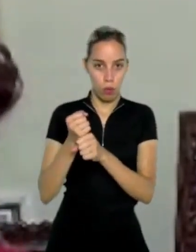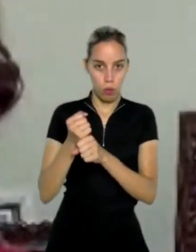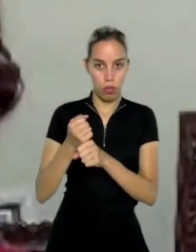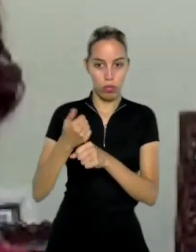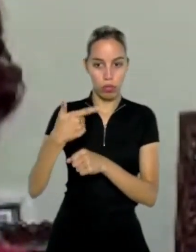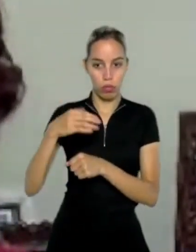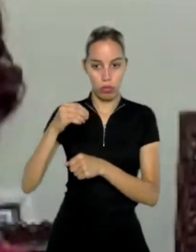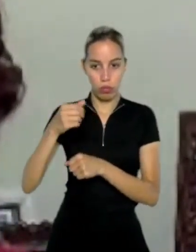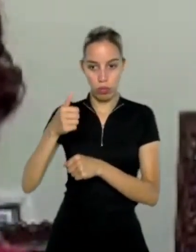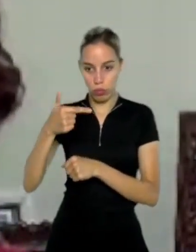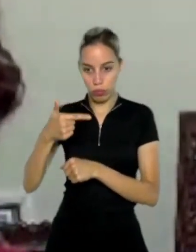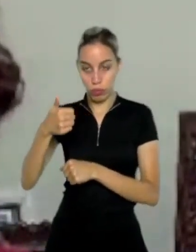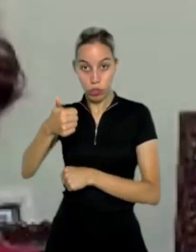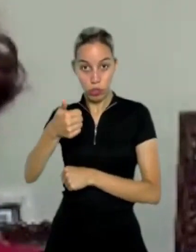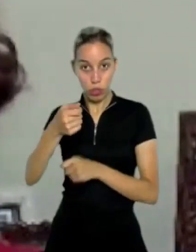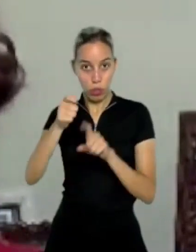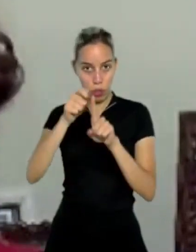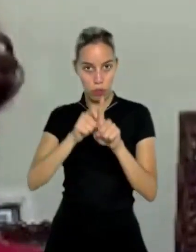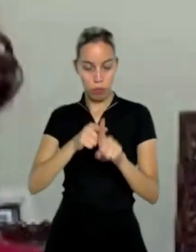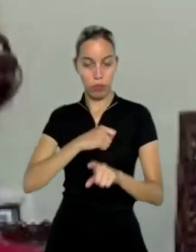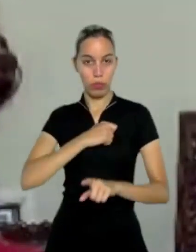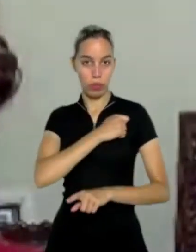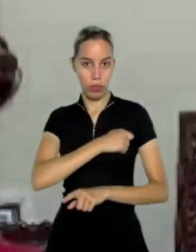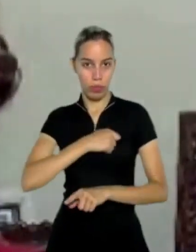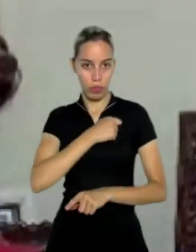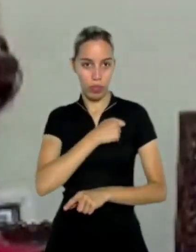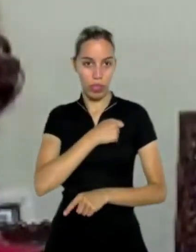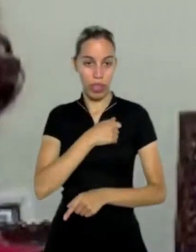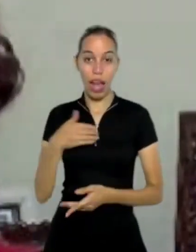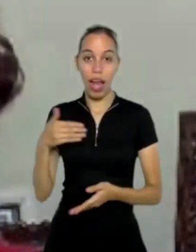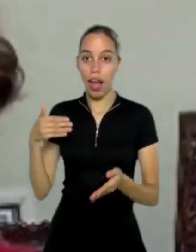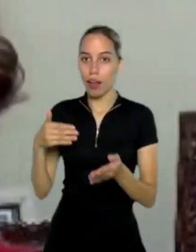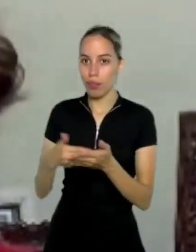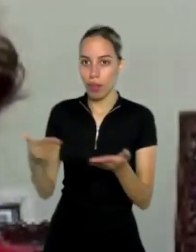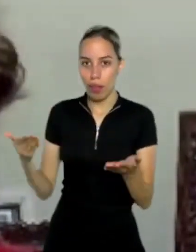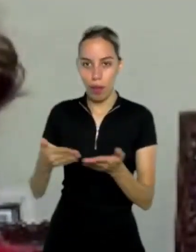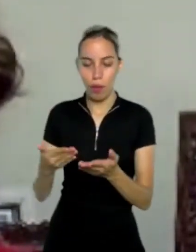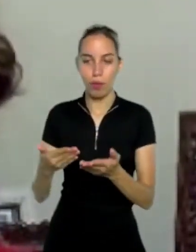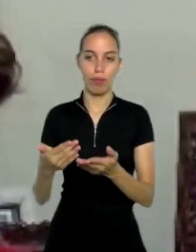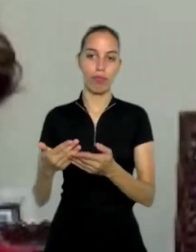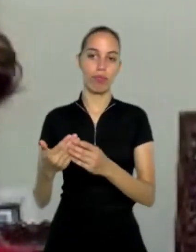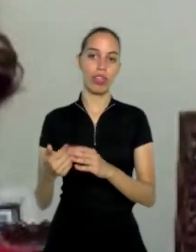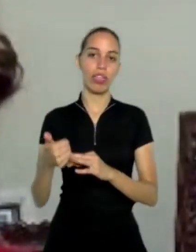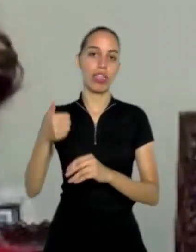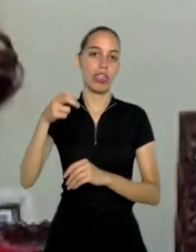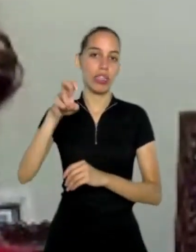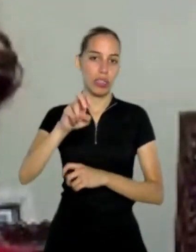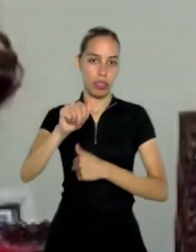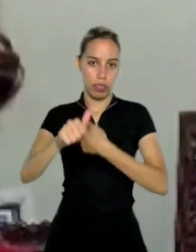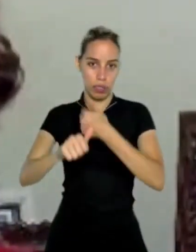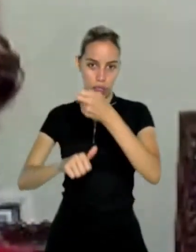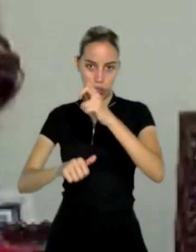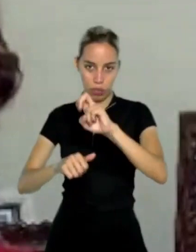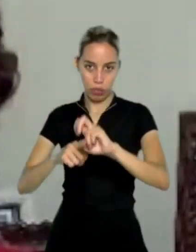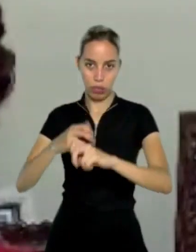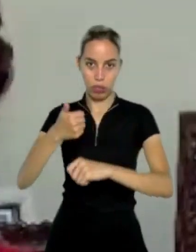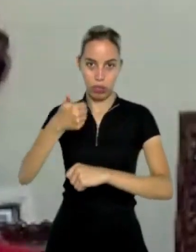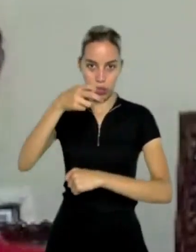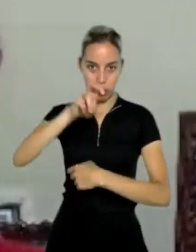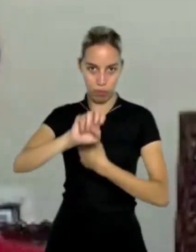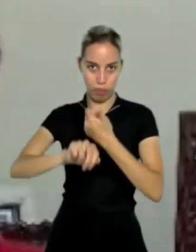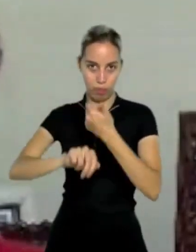a gente faz esse programa quinzenalmente no YouTube do Iaras e